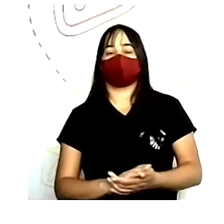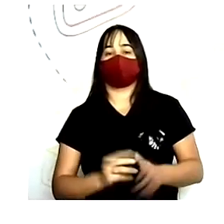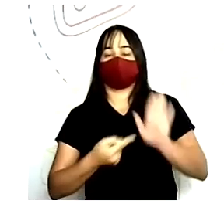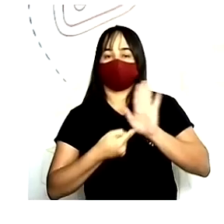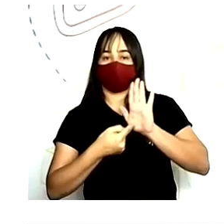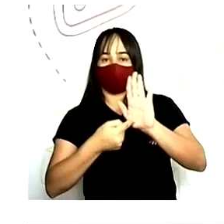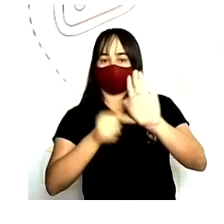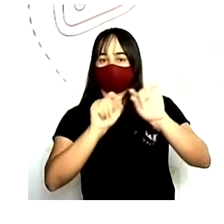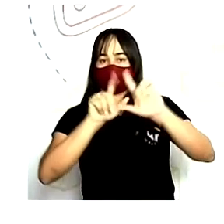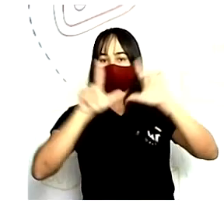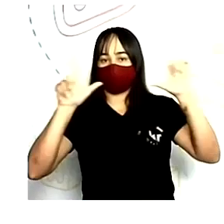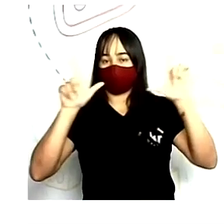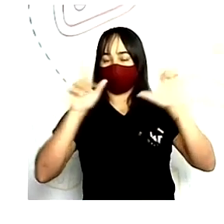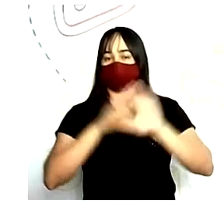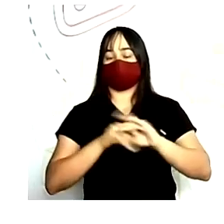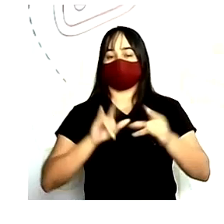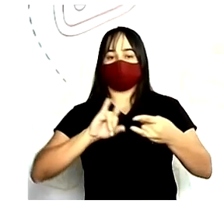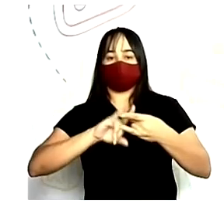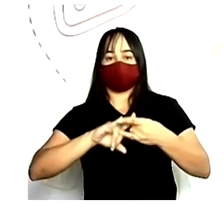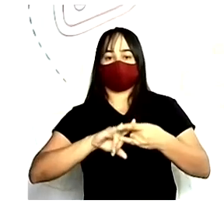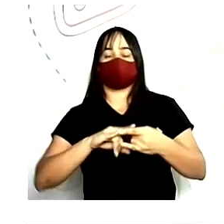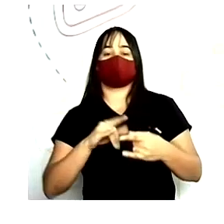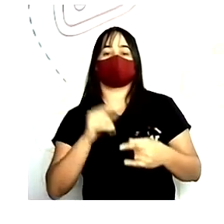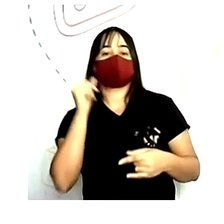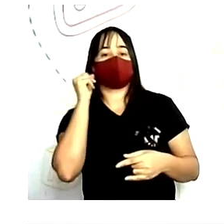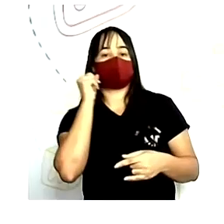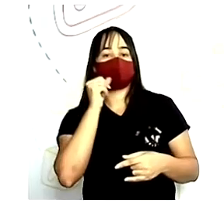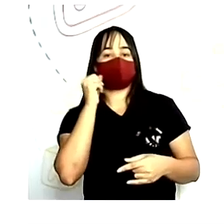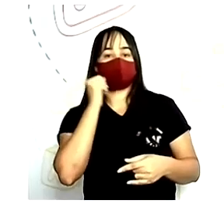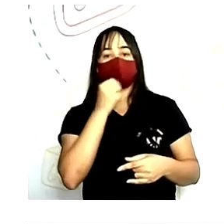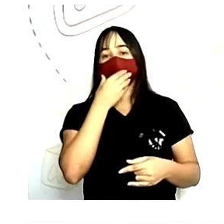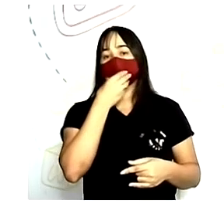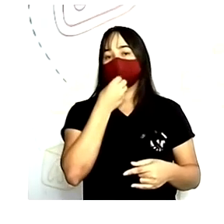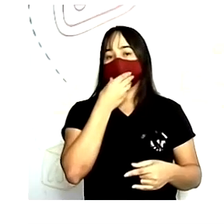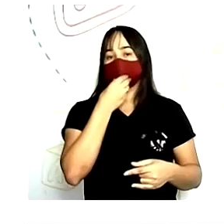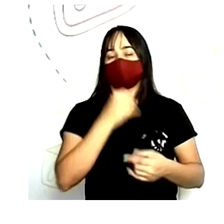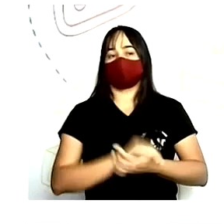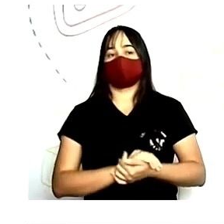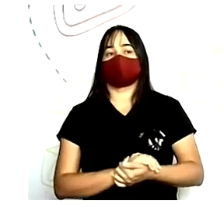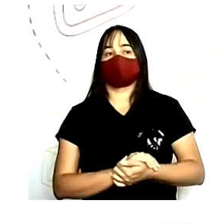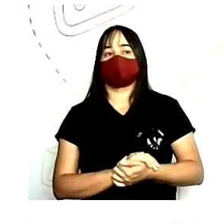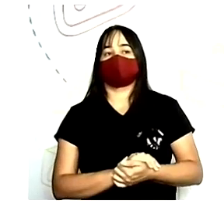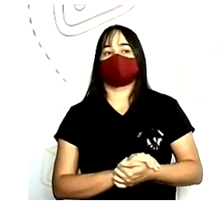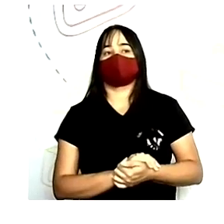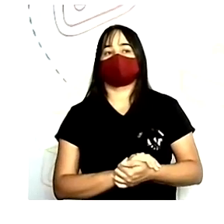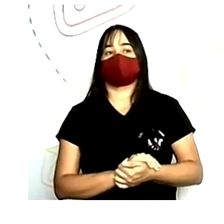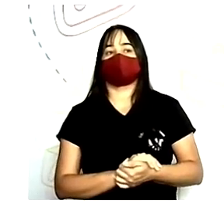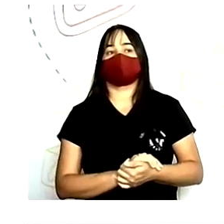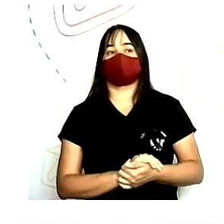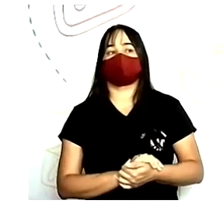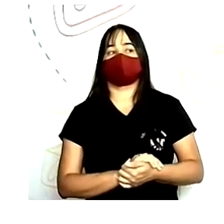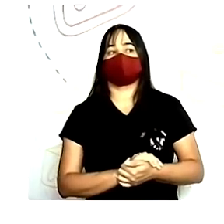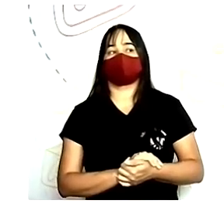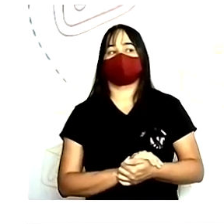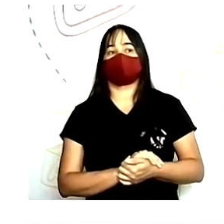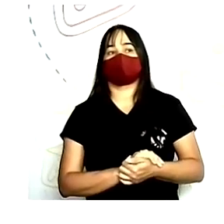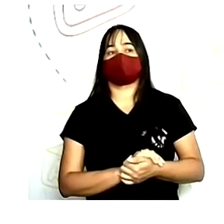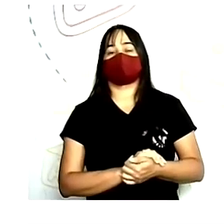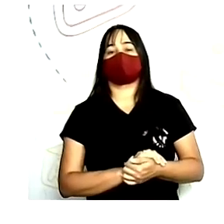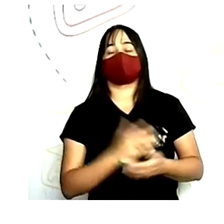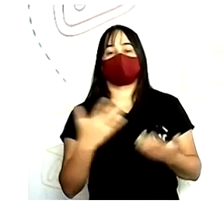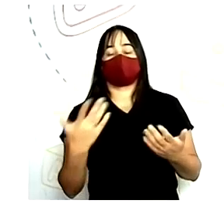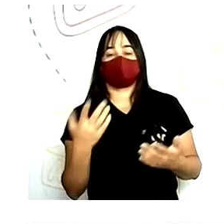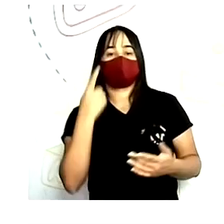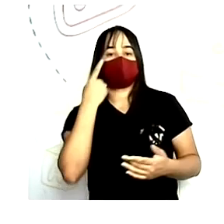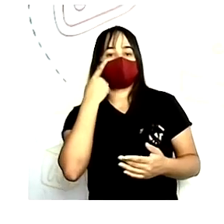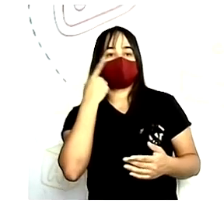o masculino e o feminino. Ali, ó, o diafragma é colocado, ó, como se fosse um tampão ali, ó, no início